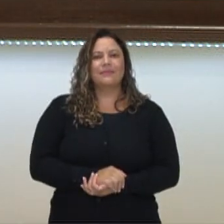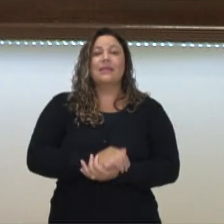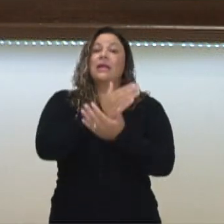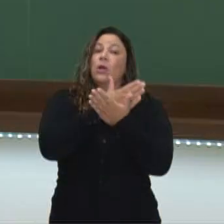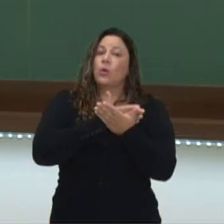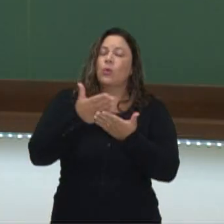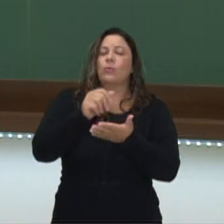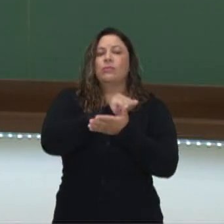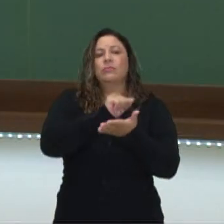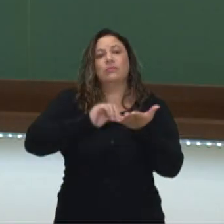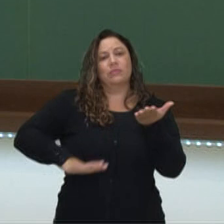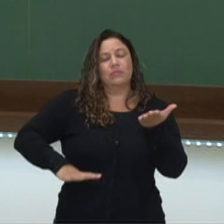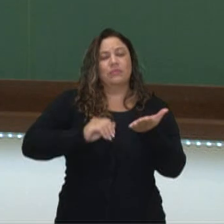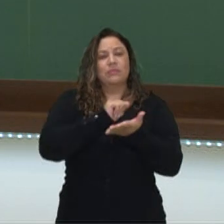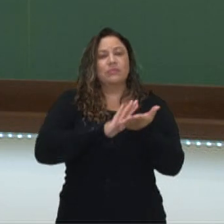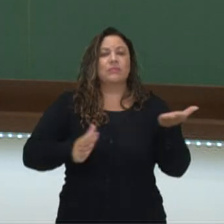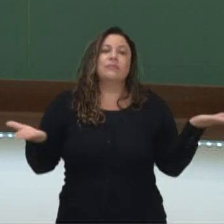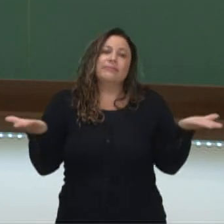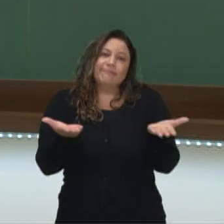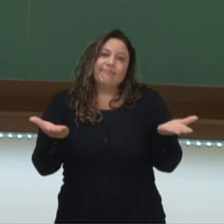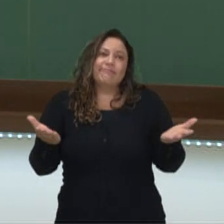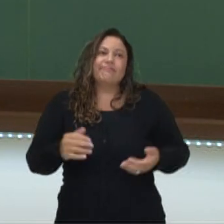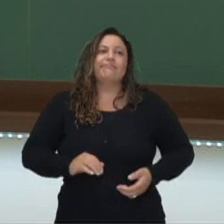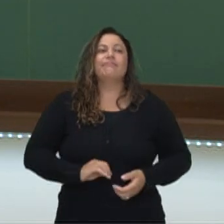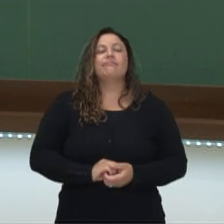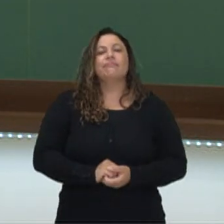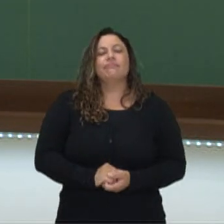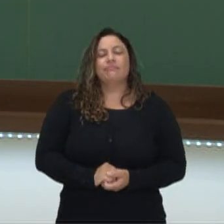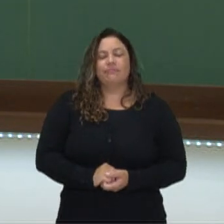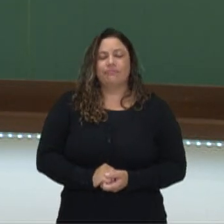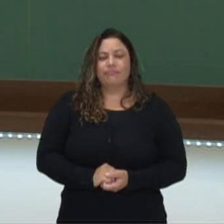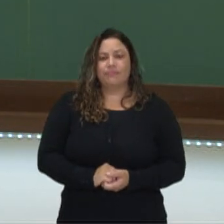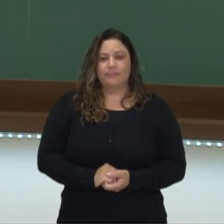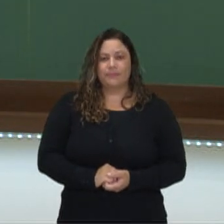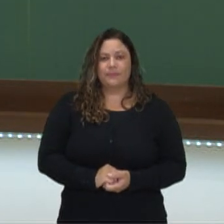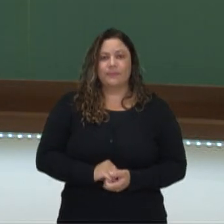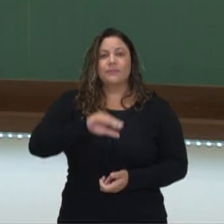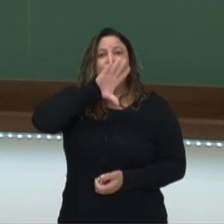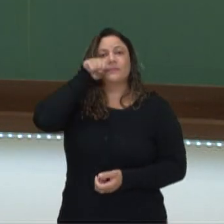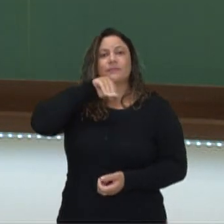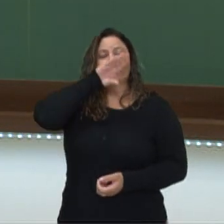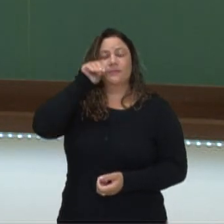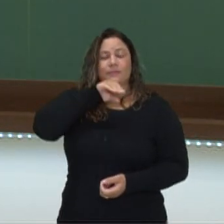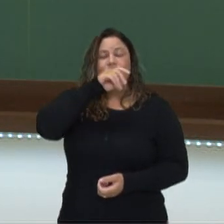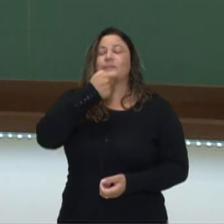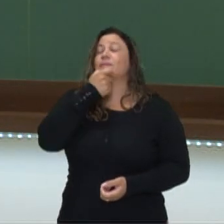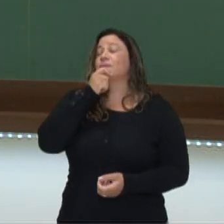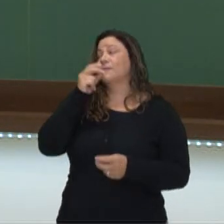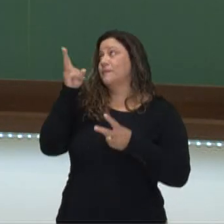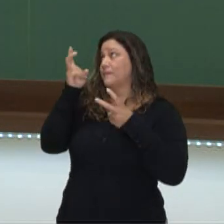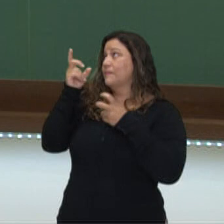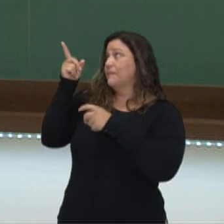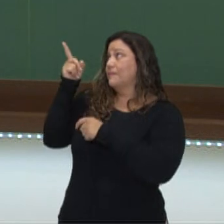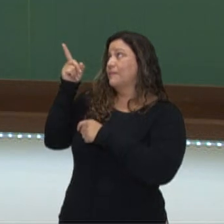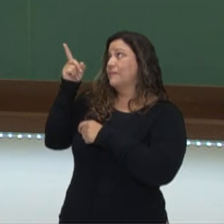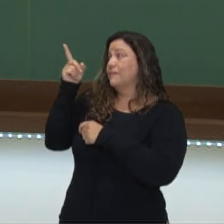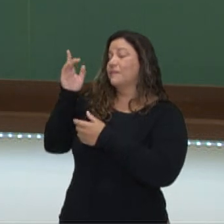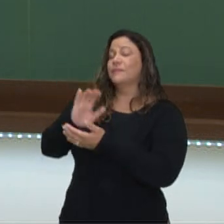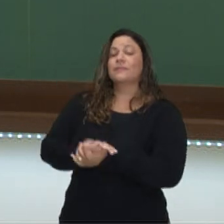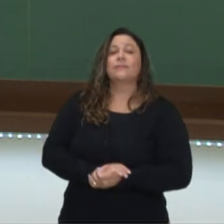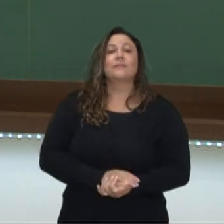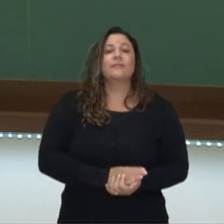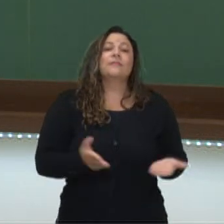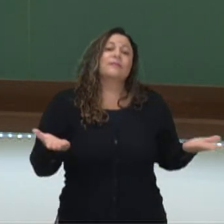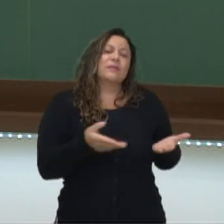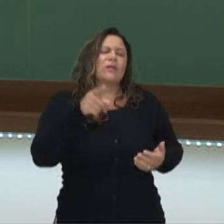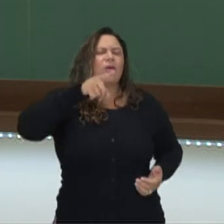Começamos com uma atividade aqui, individually. Think about your life and your activities. Então agora você vai